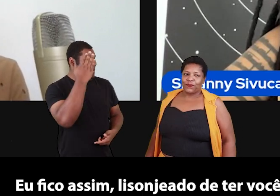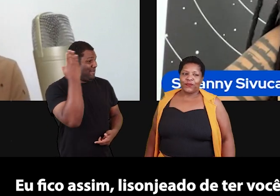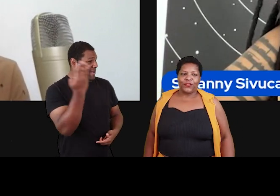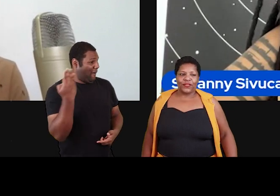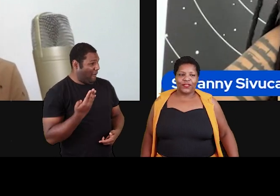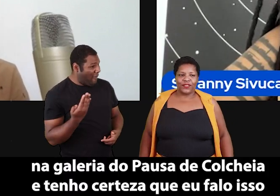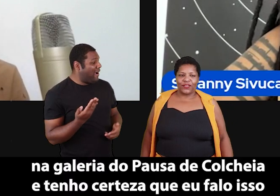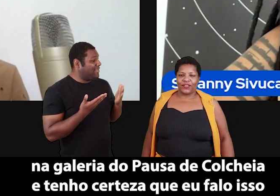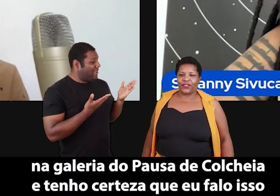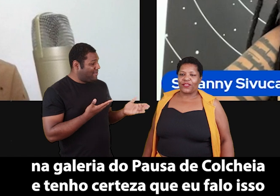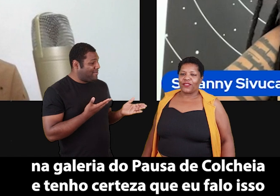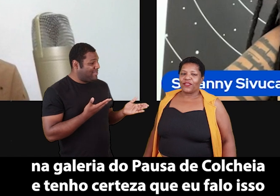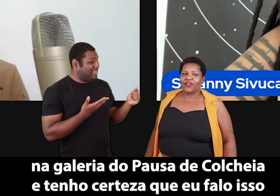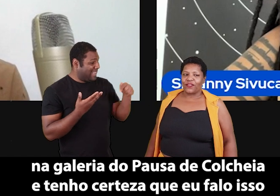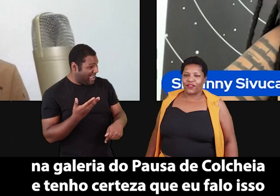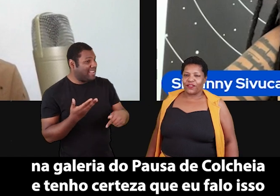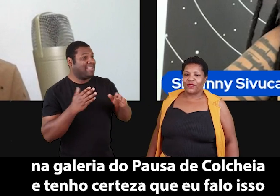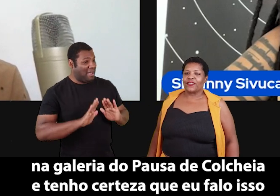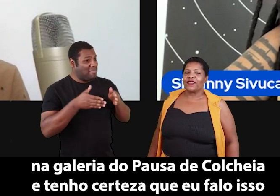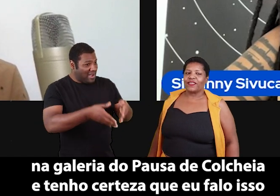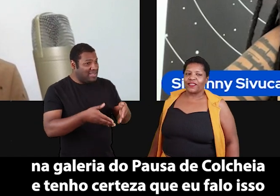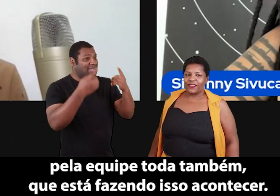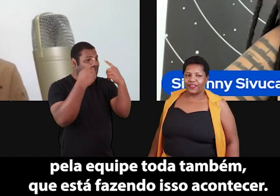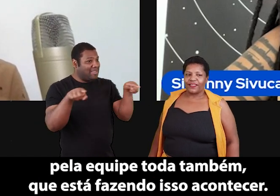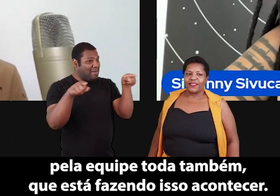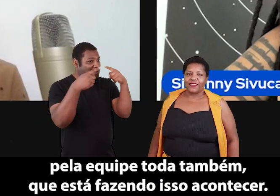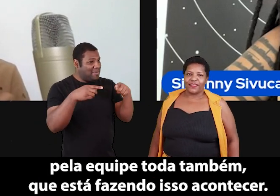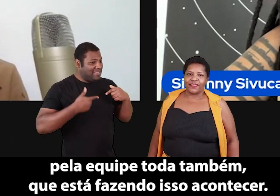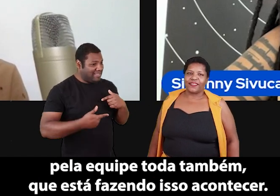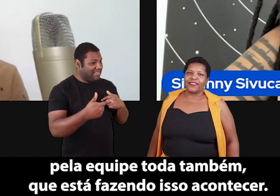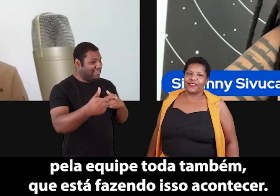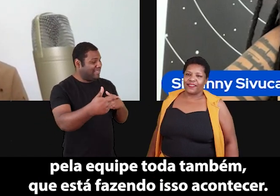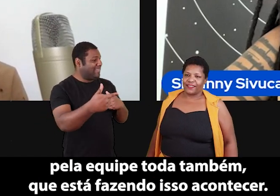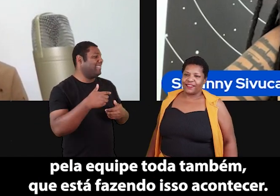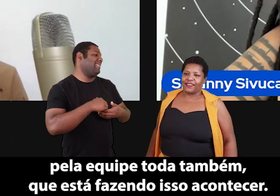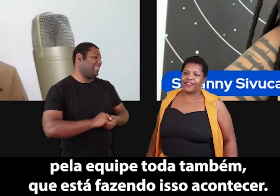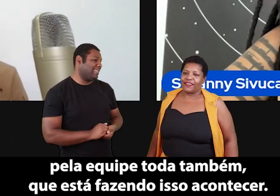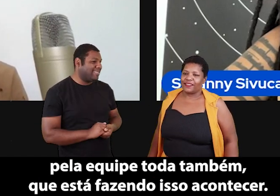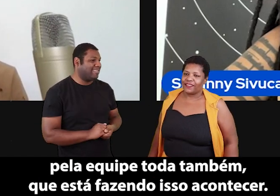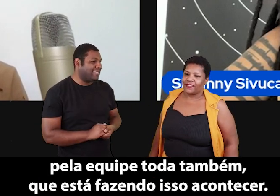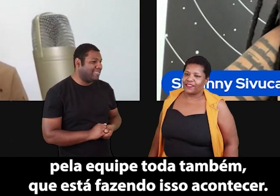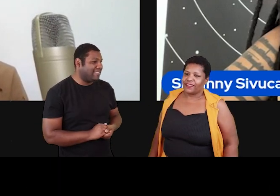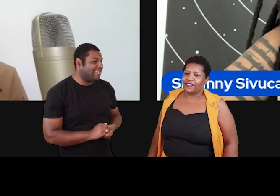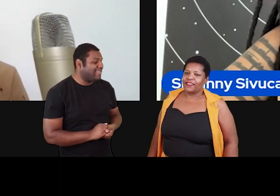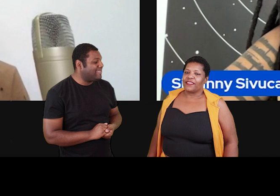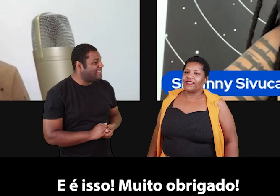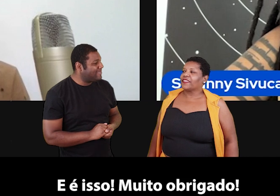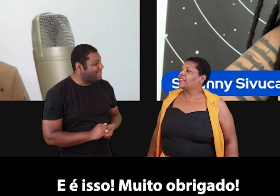ter você na galeria do Pausa de Cocheia. Tenho certeza que fala isso pela equipe toda também, que tá fazendo isso